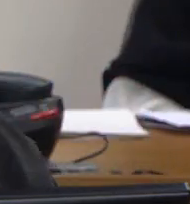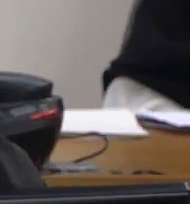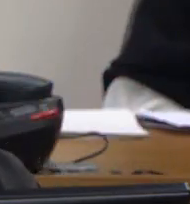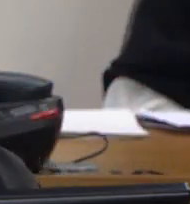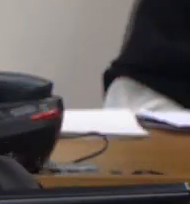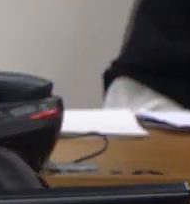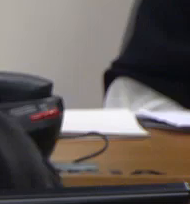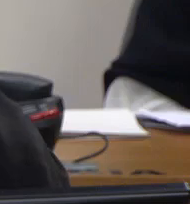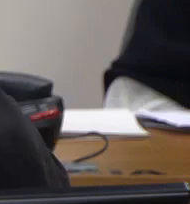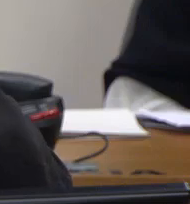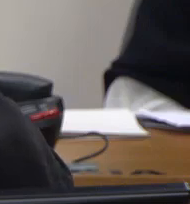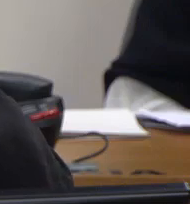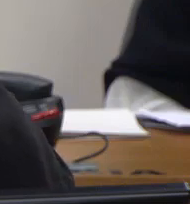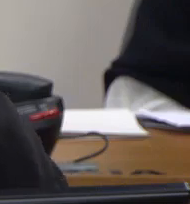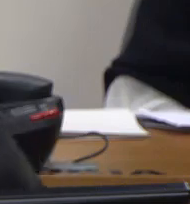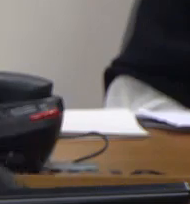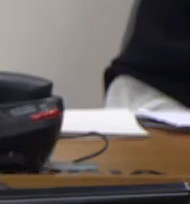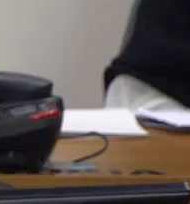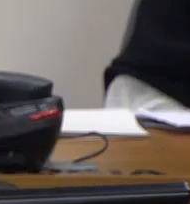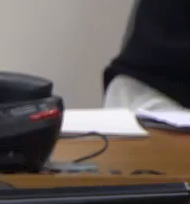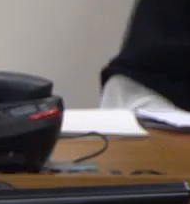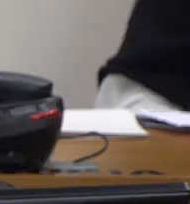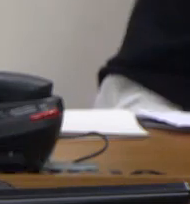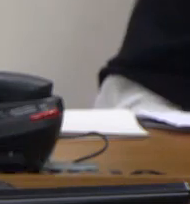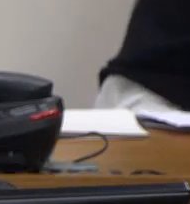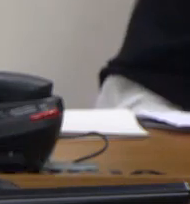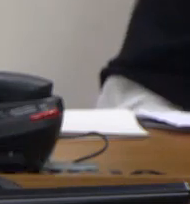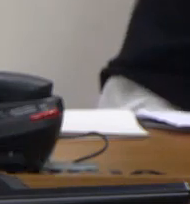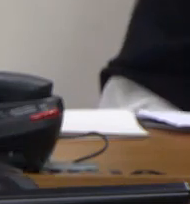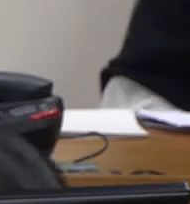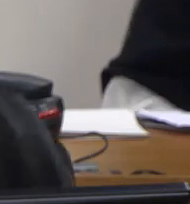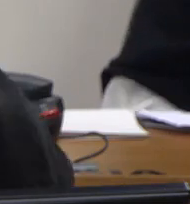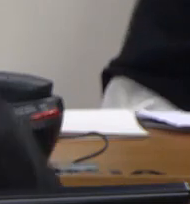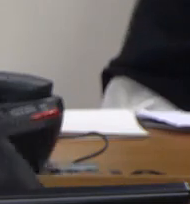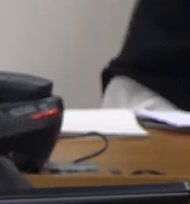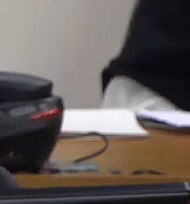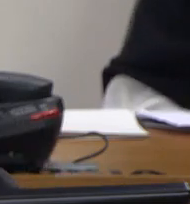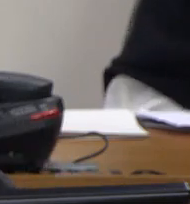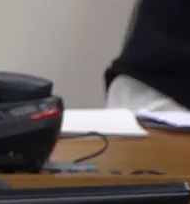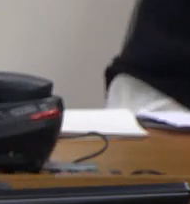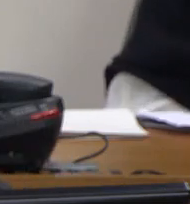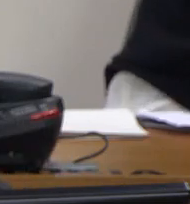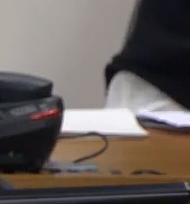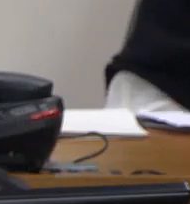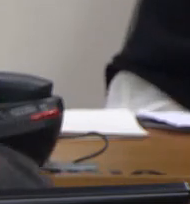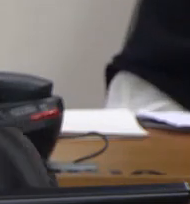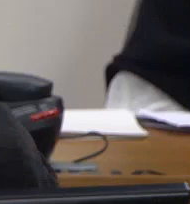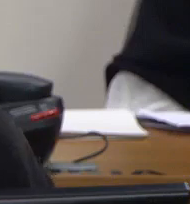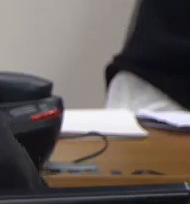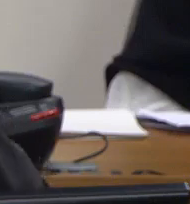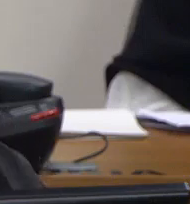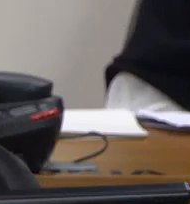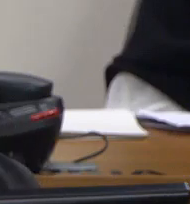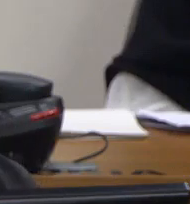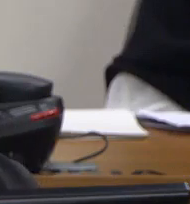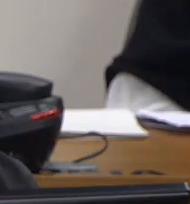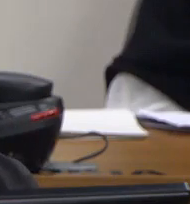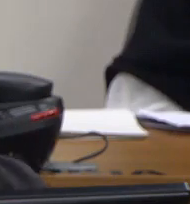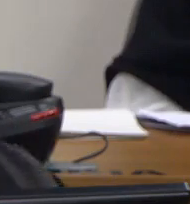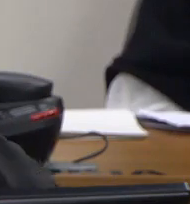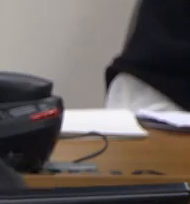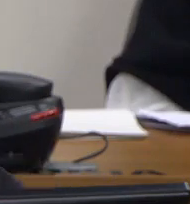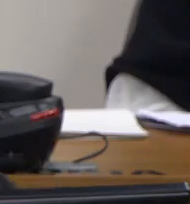e se envolve as Perícias Médicas envolve as notificações envolve também as